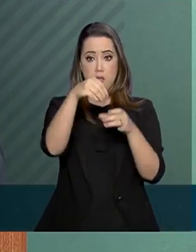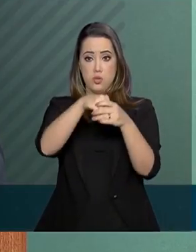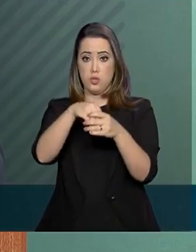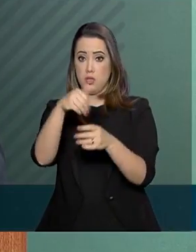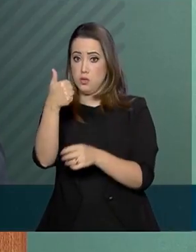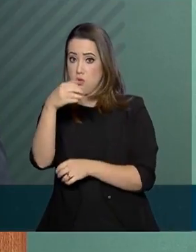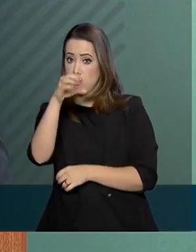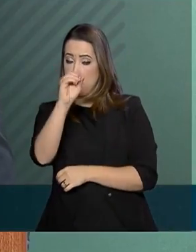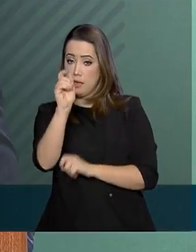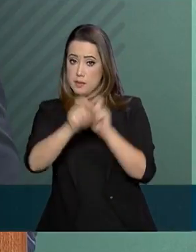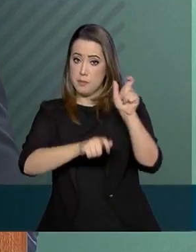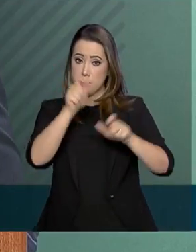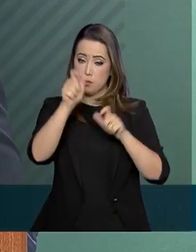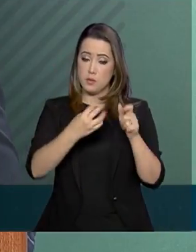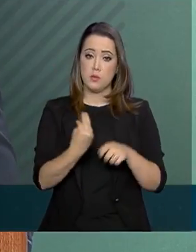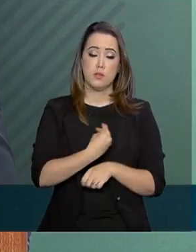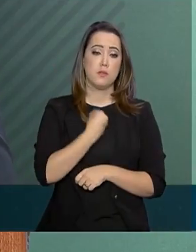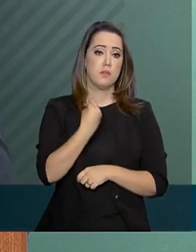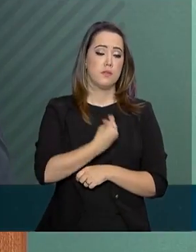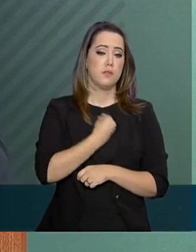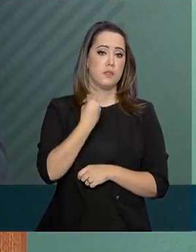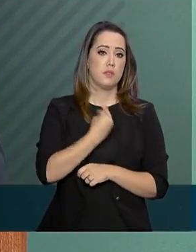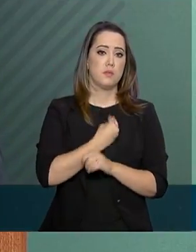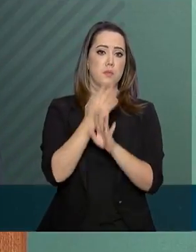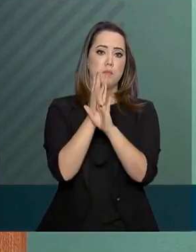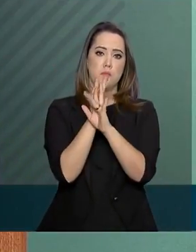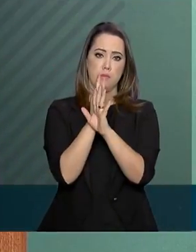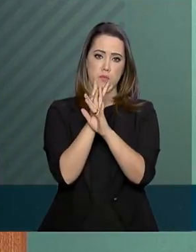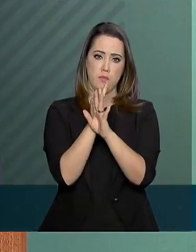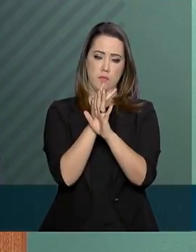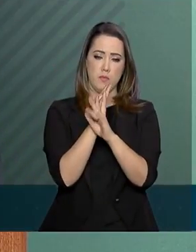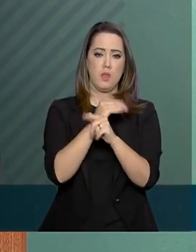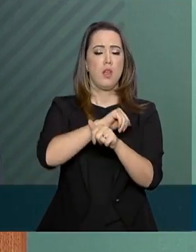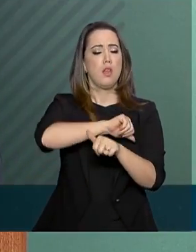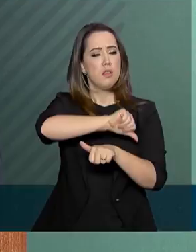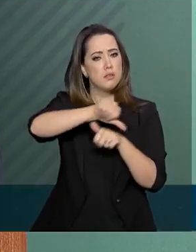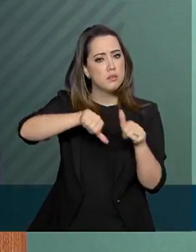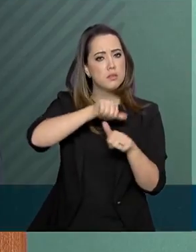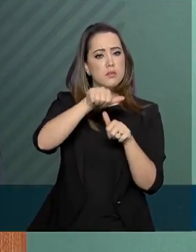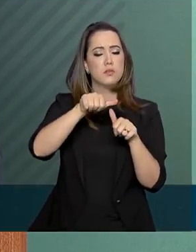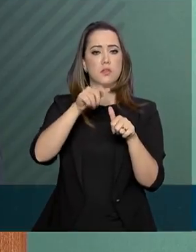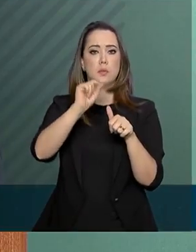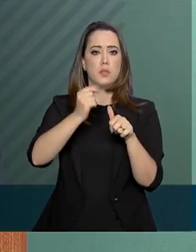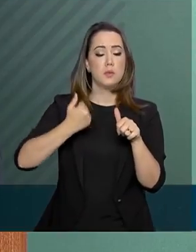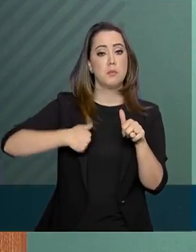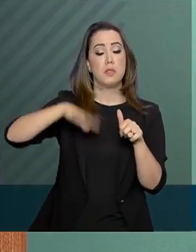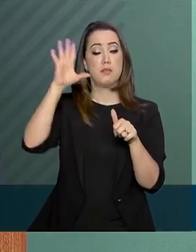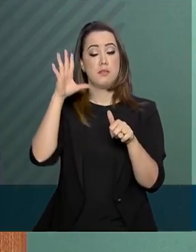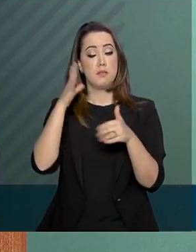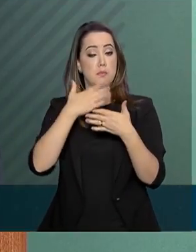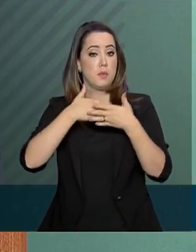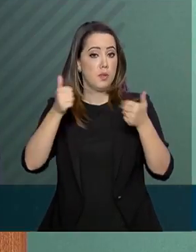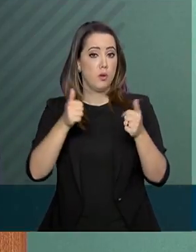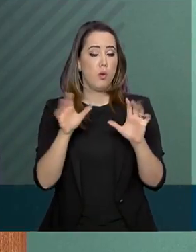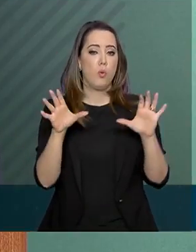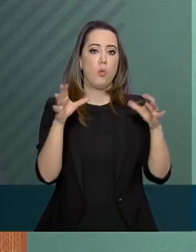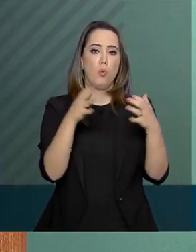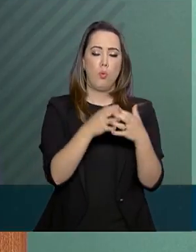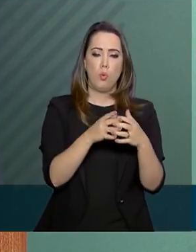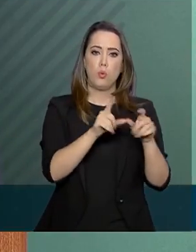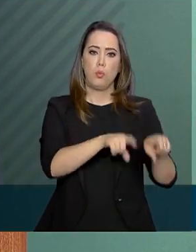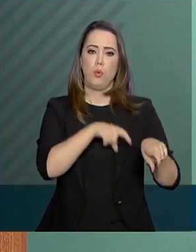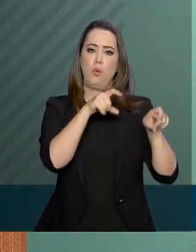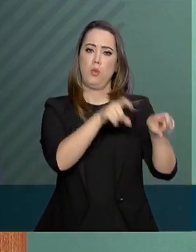pessoas viverão nas cidades tornando mais rarefeita a população rural